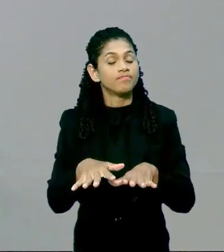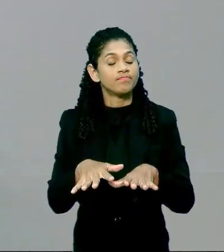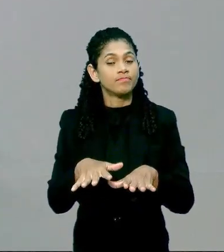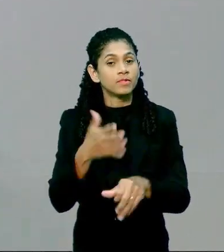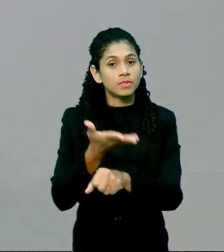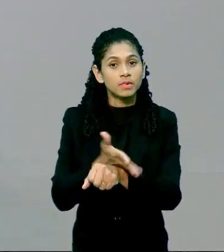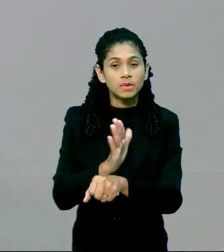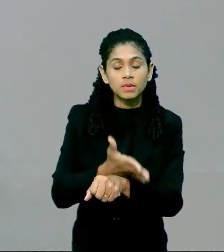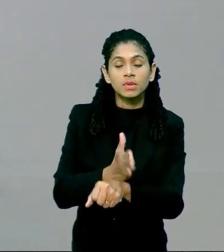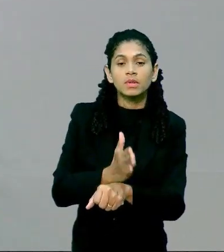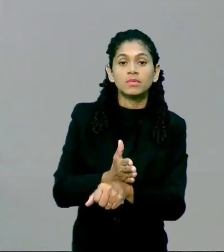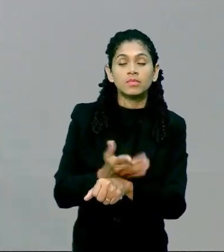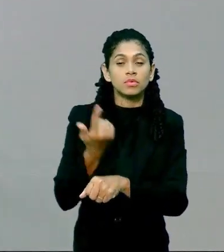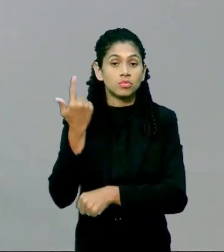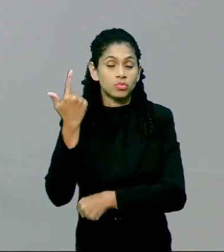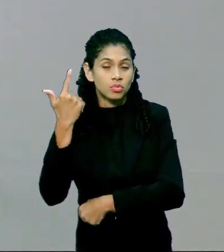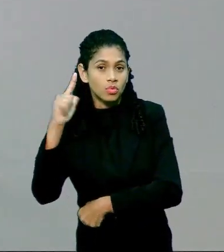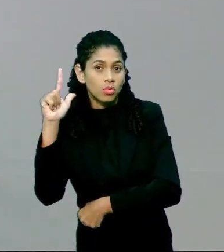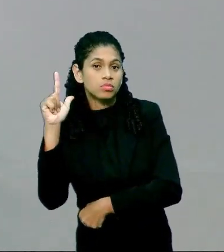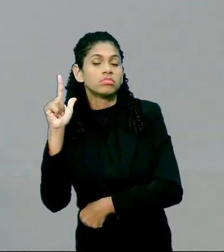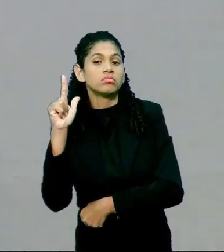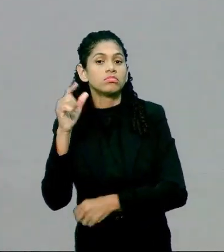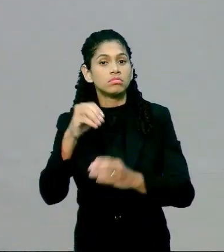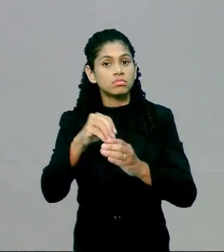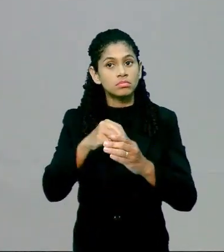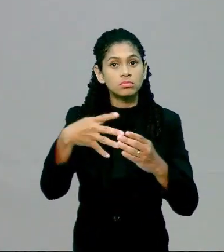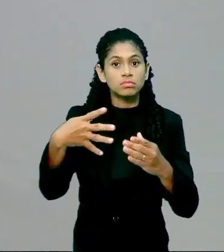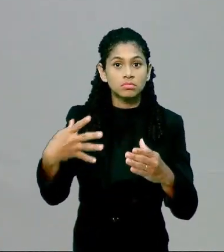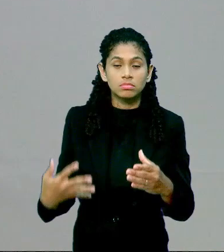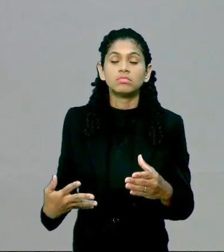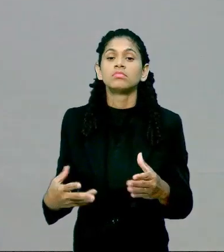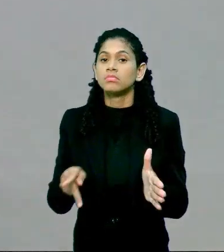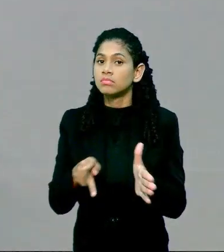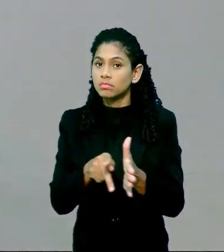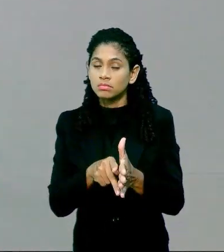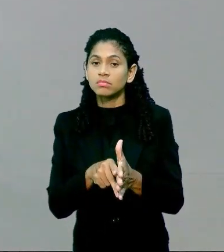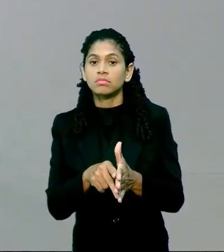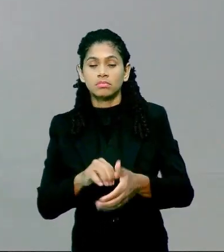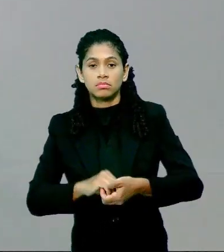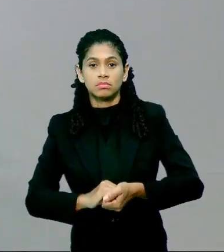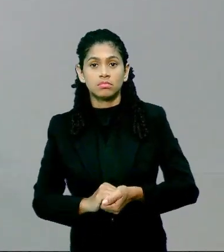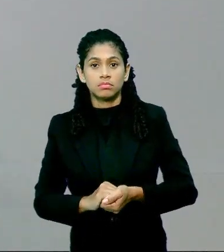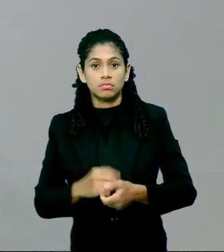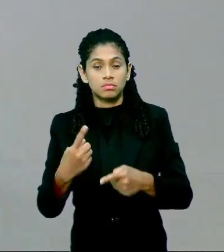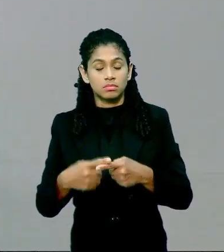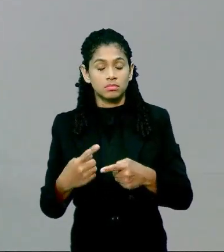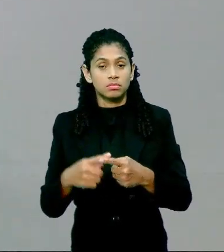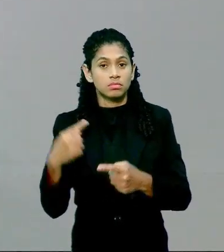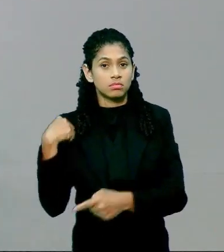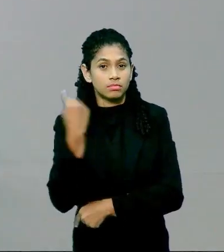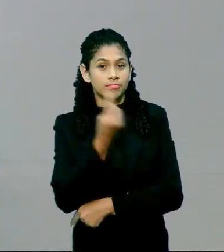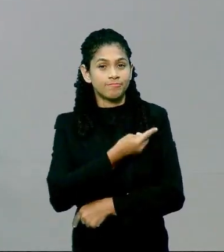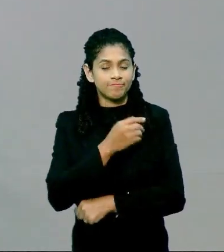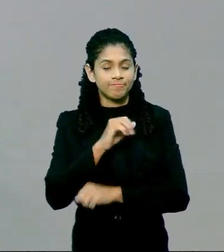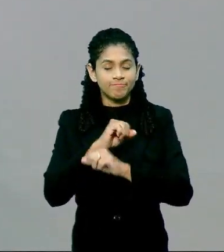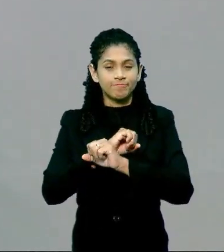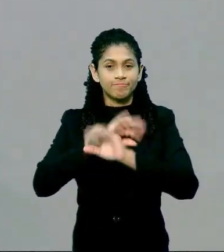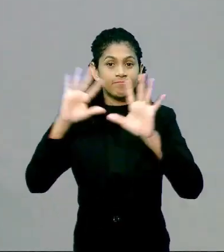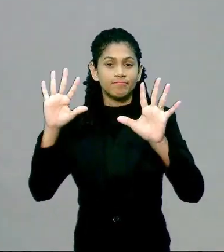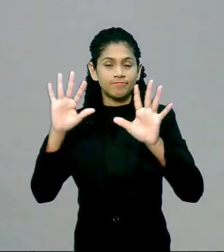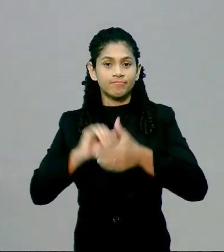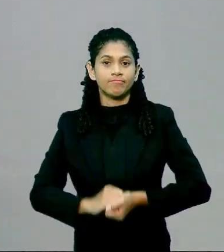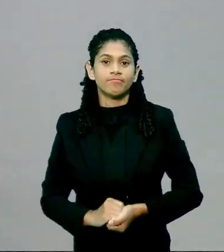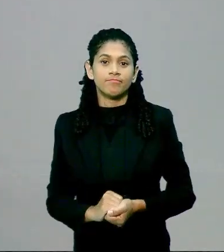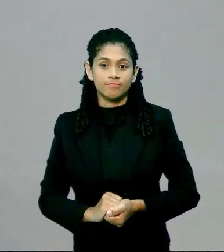mas com uma outra roupagem, com uma outra característica, justamente por causa desse caráter versátil, porque a gente é livre para criar e construir. E